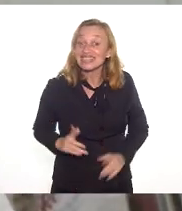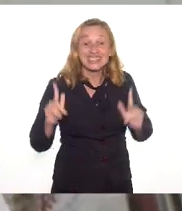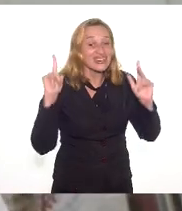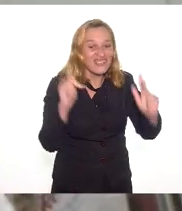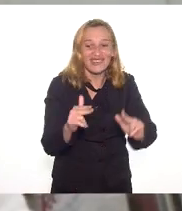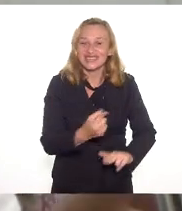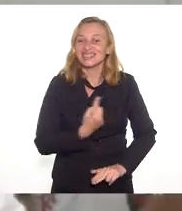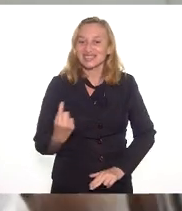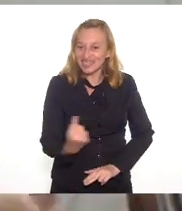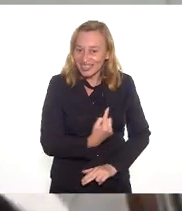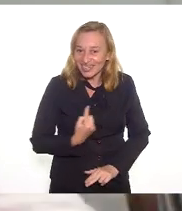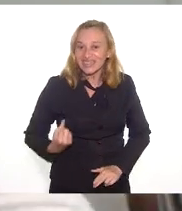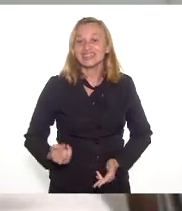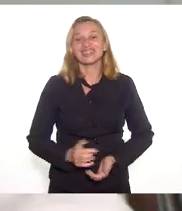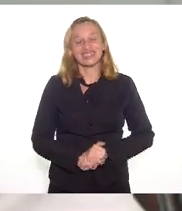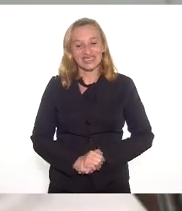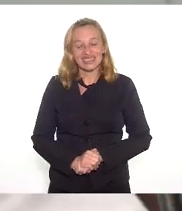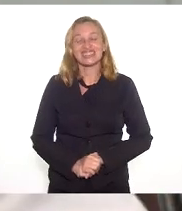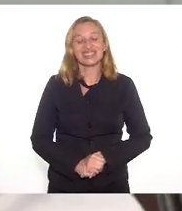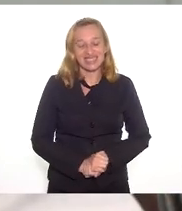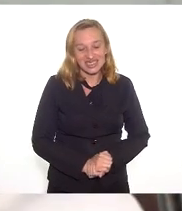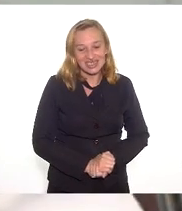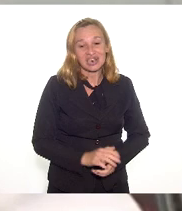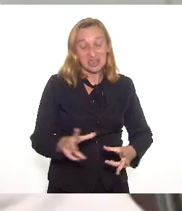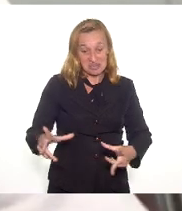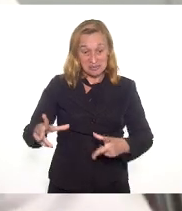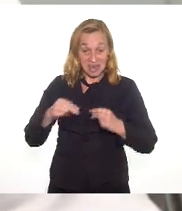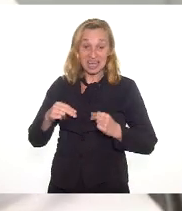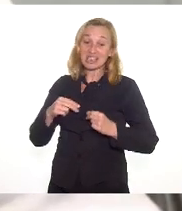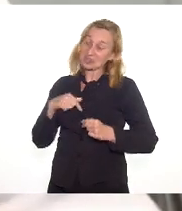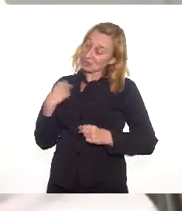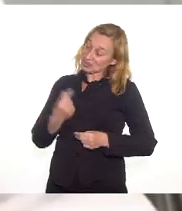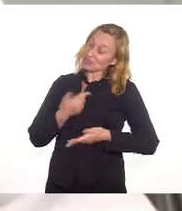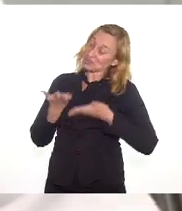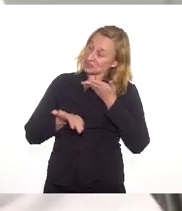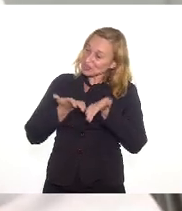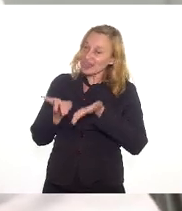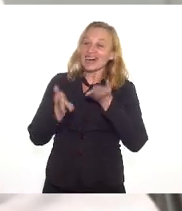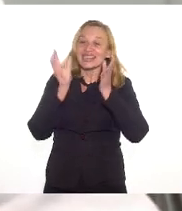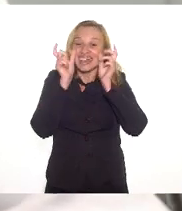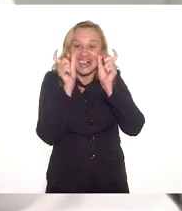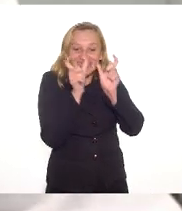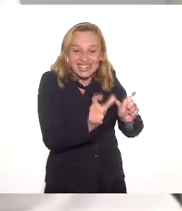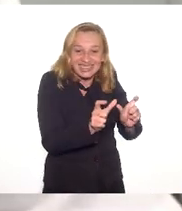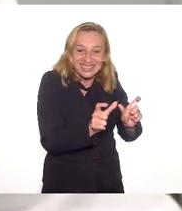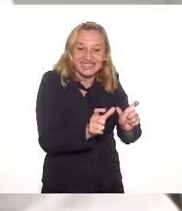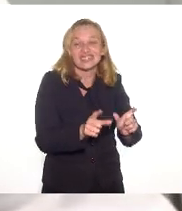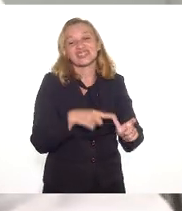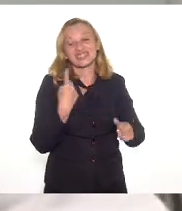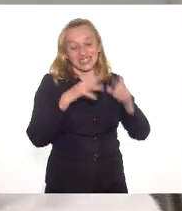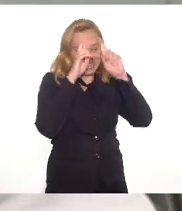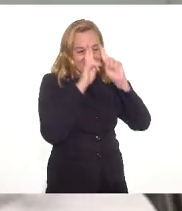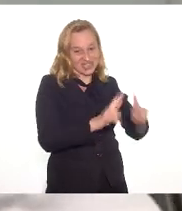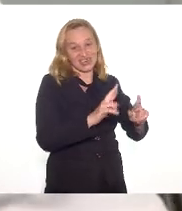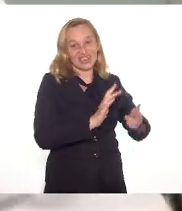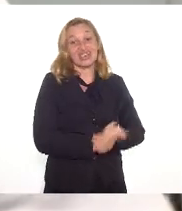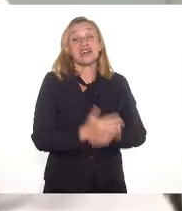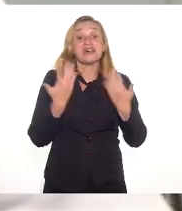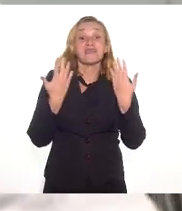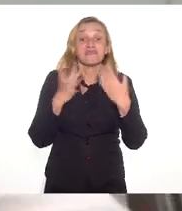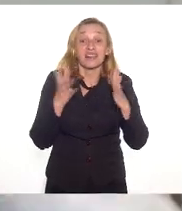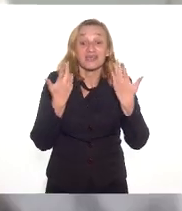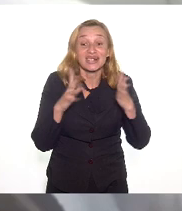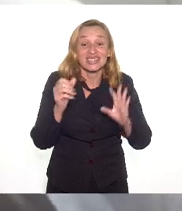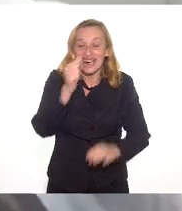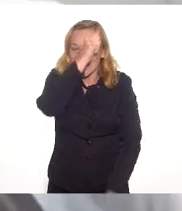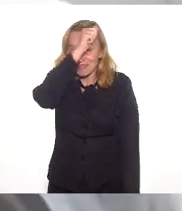nós, são fluminenses como nós e merecem o nosso cuidado, a nossa atenção e, sobretudo, o nosso respeito. Então, parabenizar a